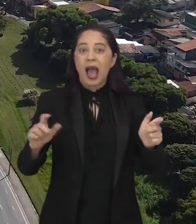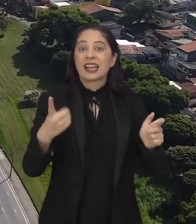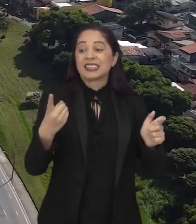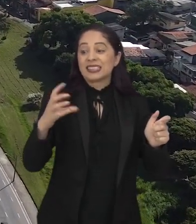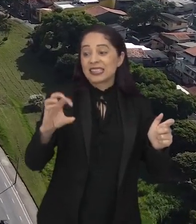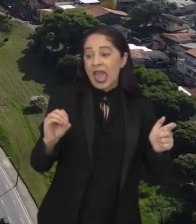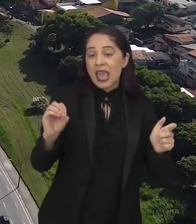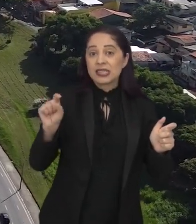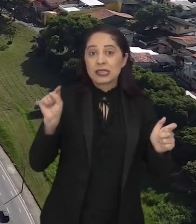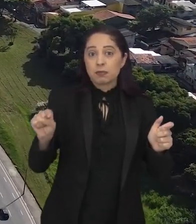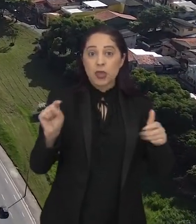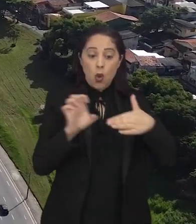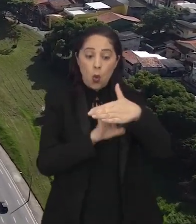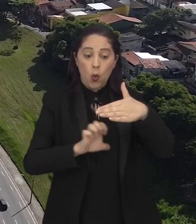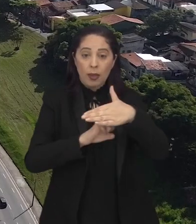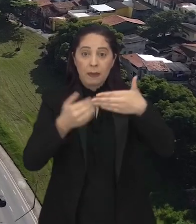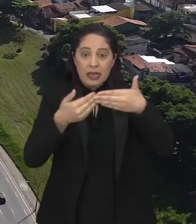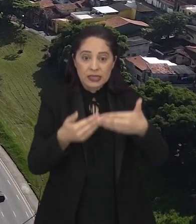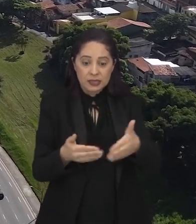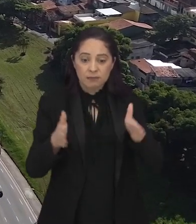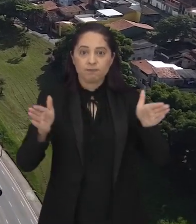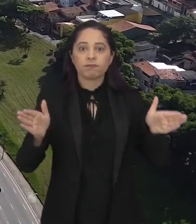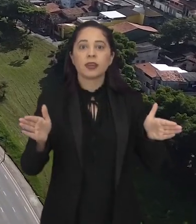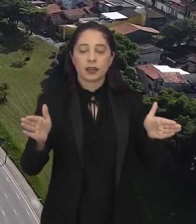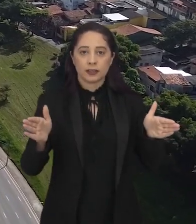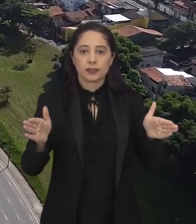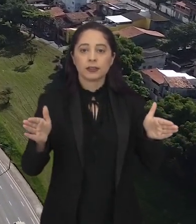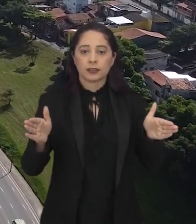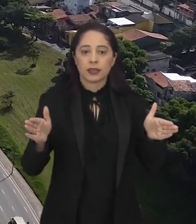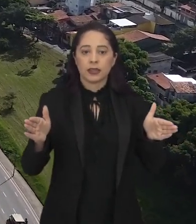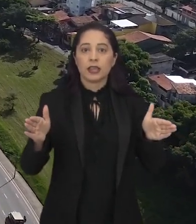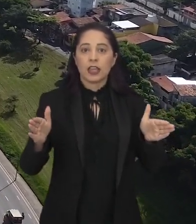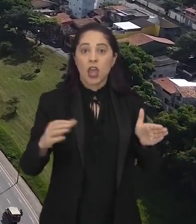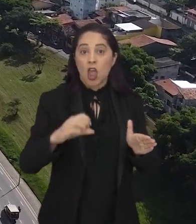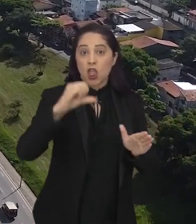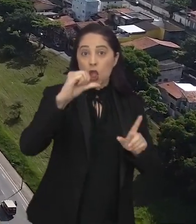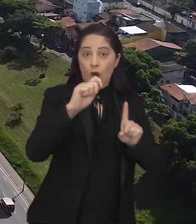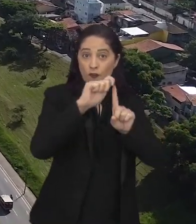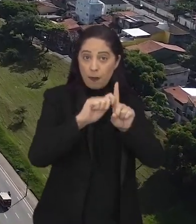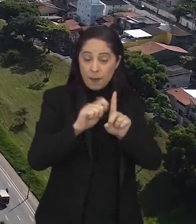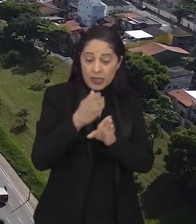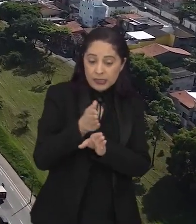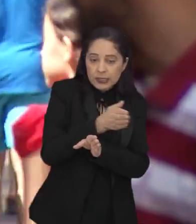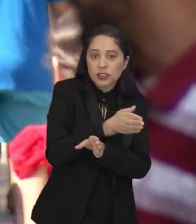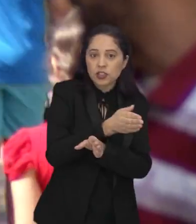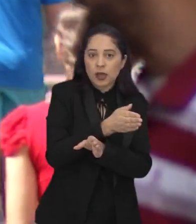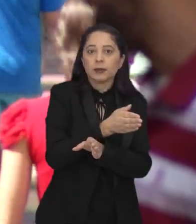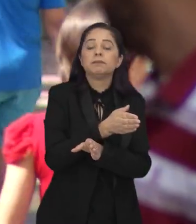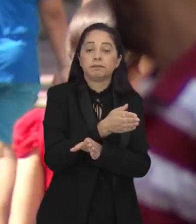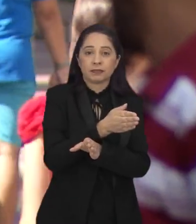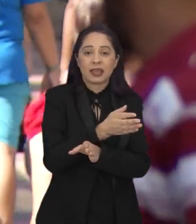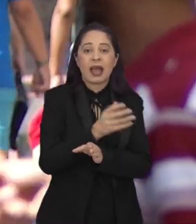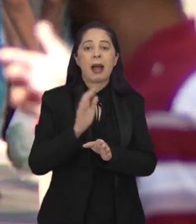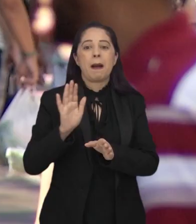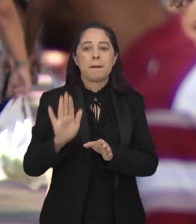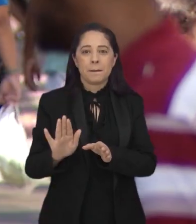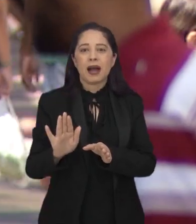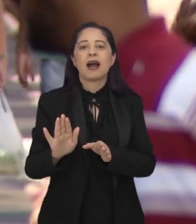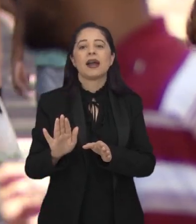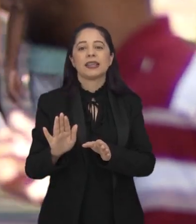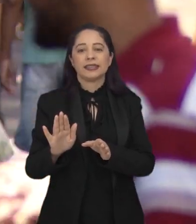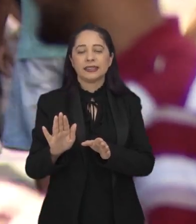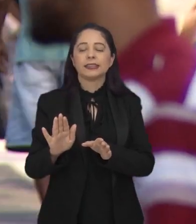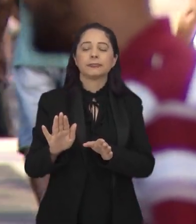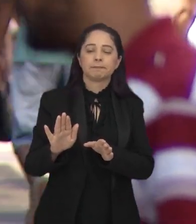Prefeitura, quase 10 mil empresas foram abertas na cidade nos 9 primeiros meses do ano. Um número alto, mas que